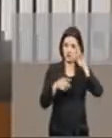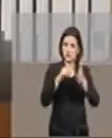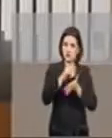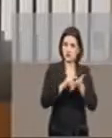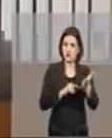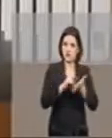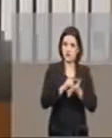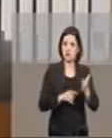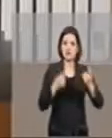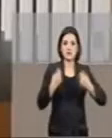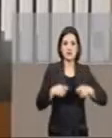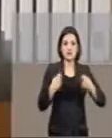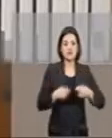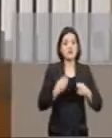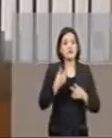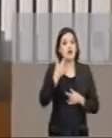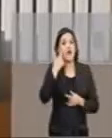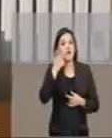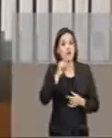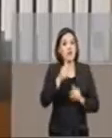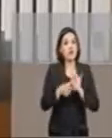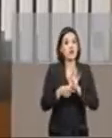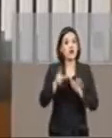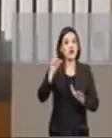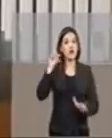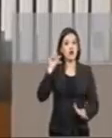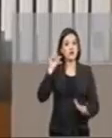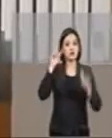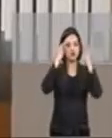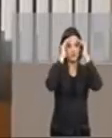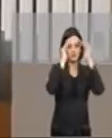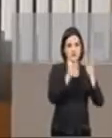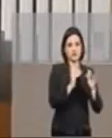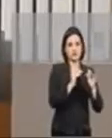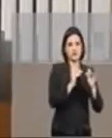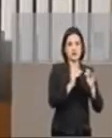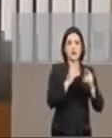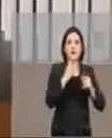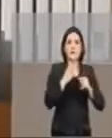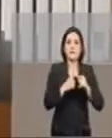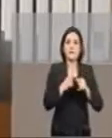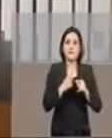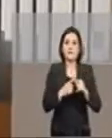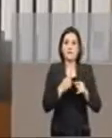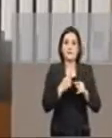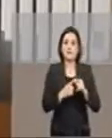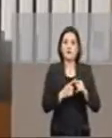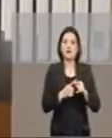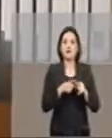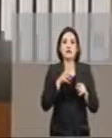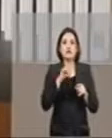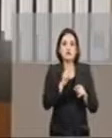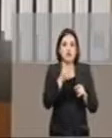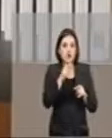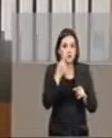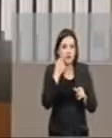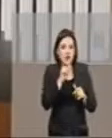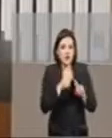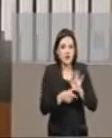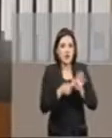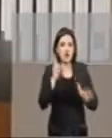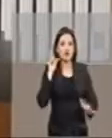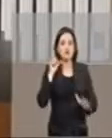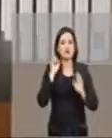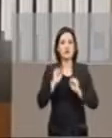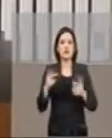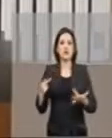aferida antes de seu cumprimento, pois, do contrário, poder-se-ia incorrer em legitimação de decisão